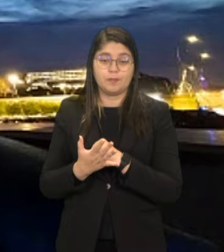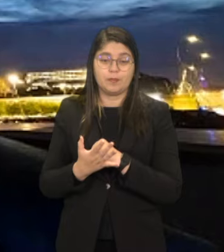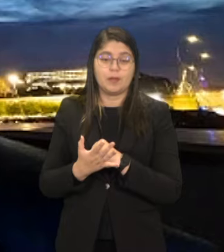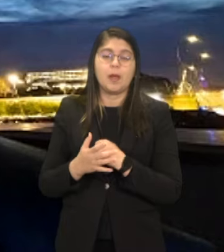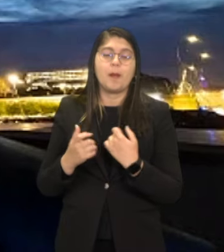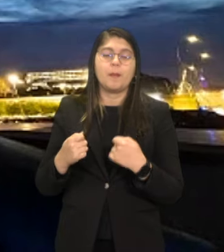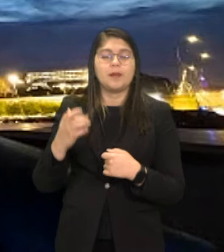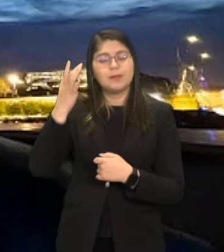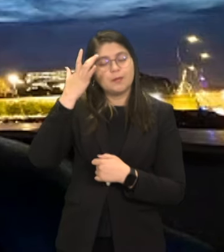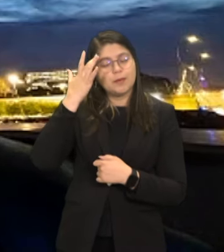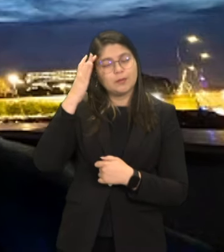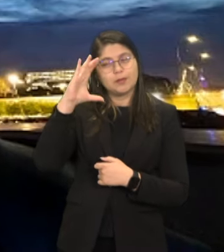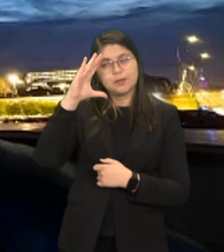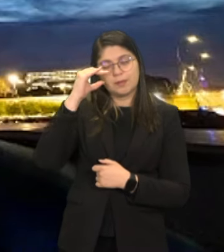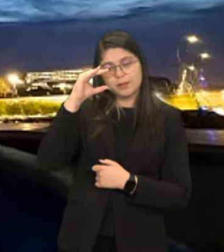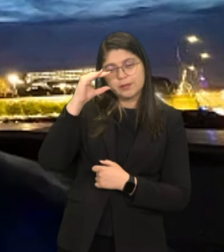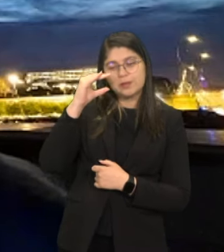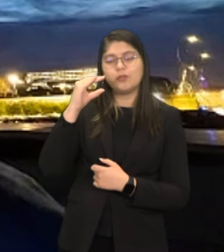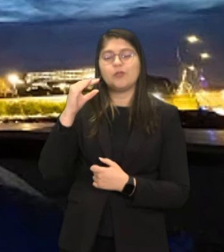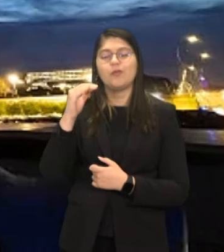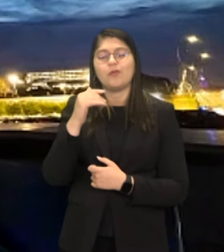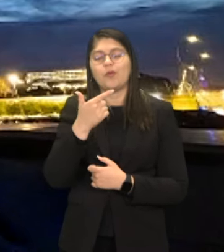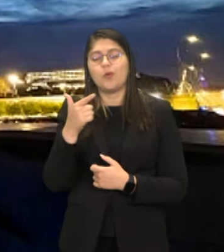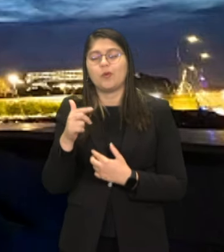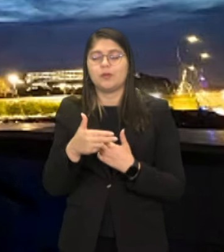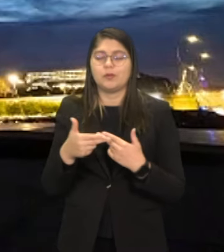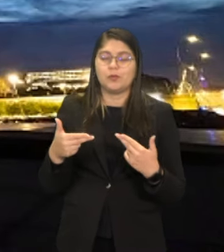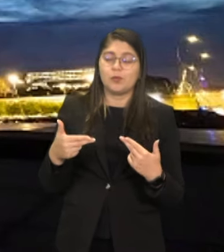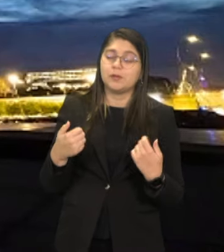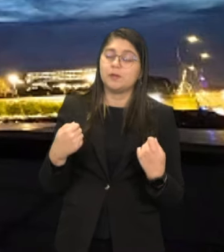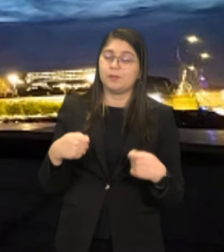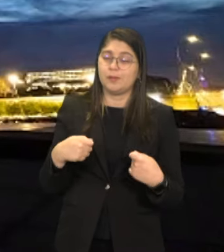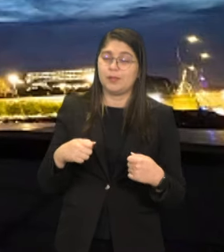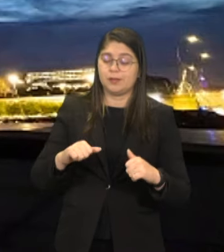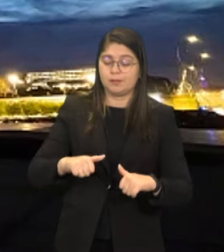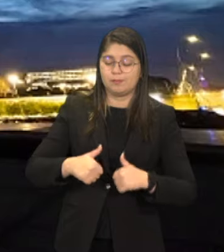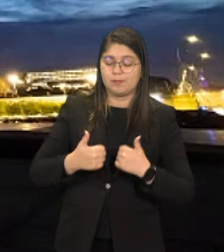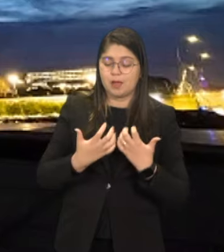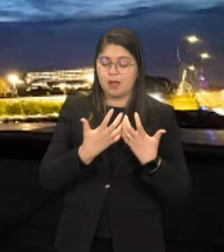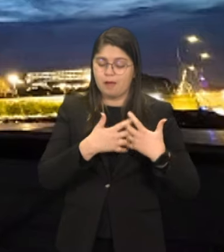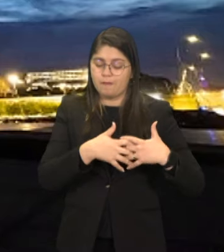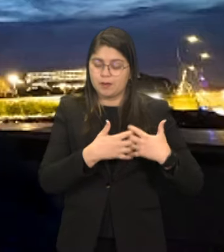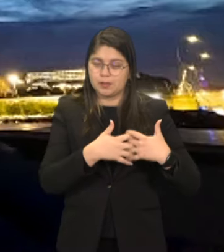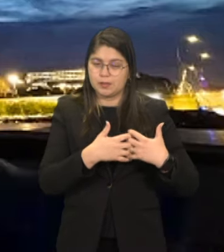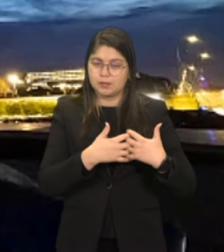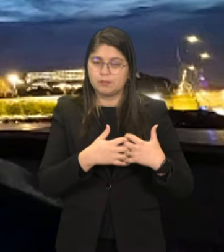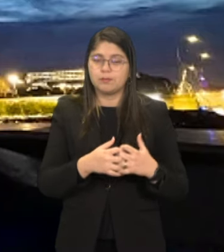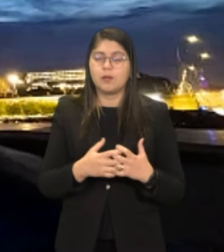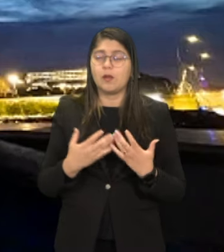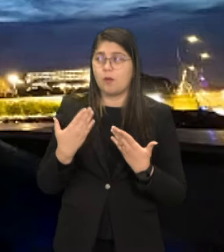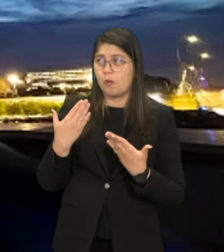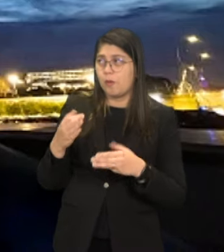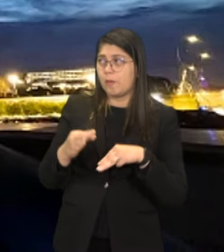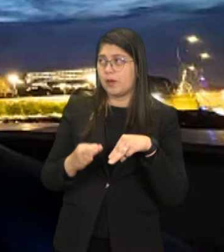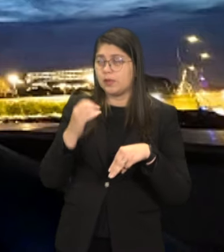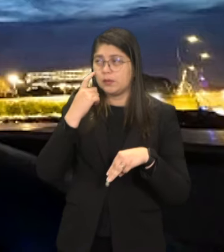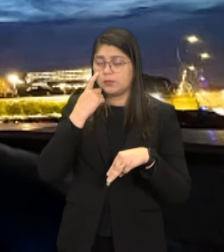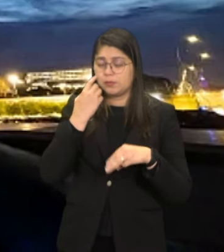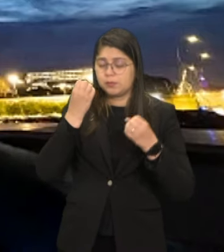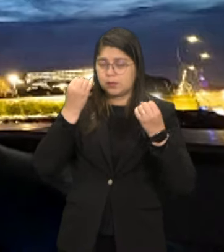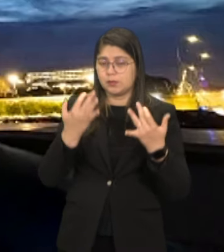amadurecimento científico ou outras questões, isso mereça uma melhor reflexão, como apontou o ministro Nunes